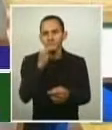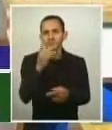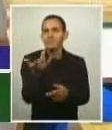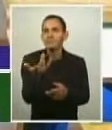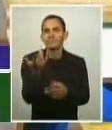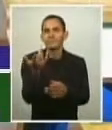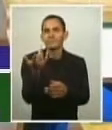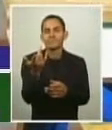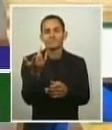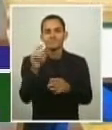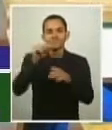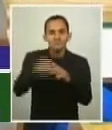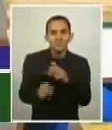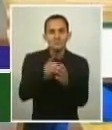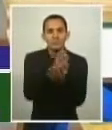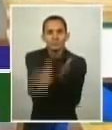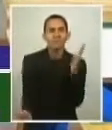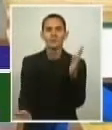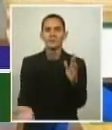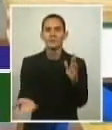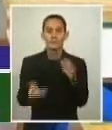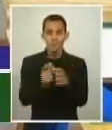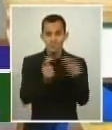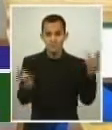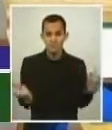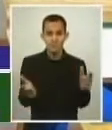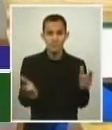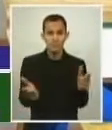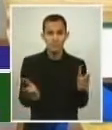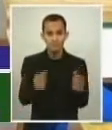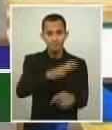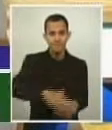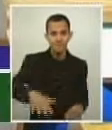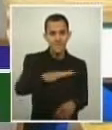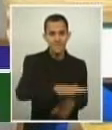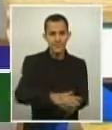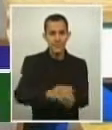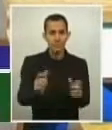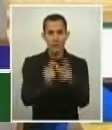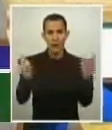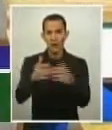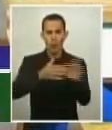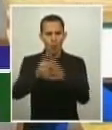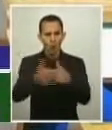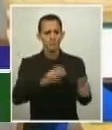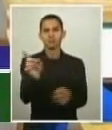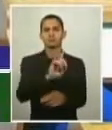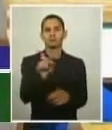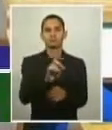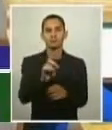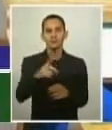profunda de distorção a maioria social não era uma maioria qualquer